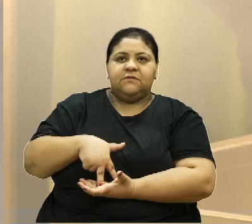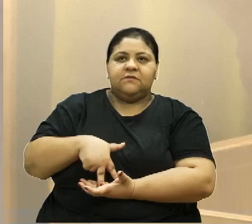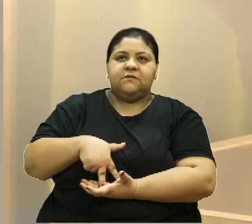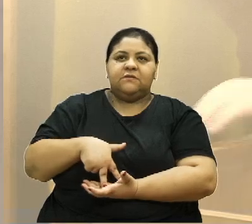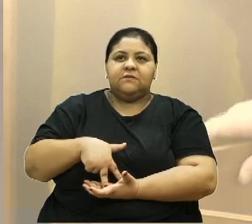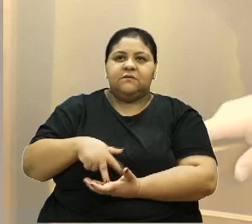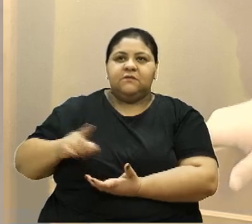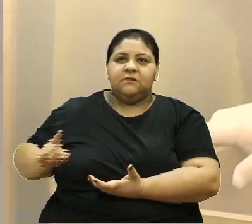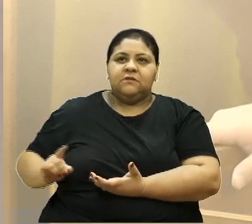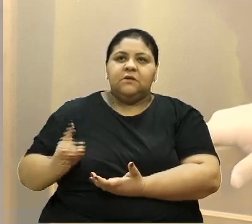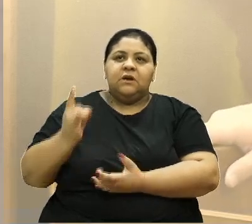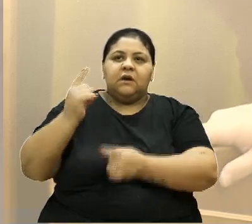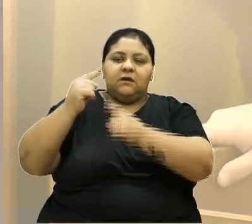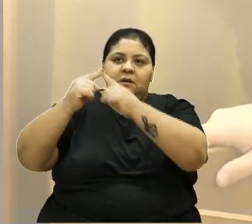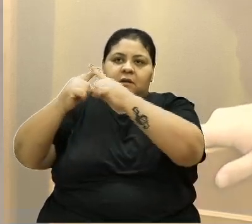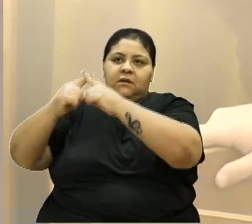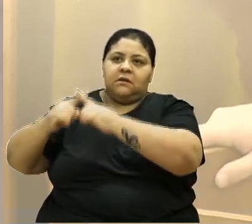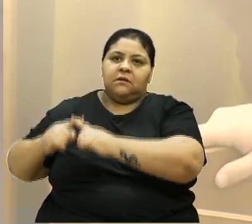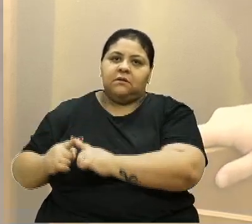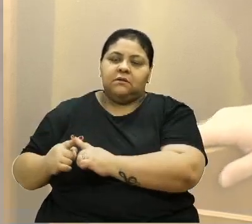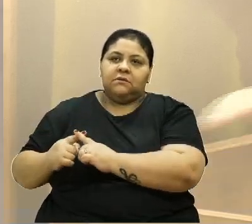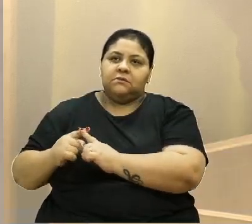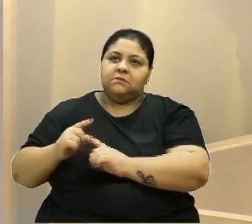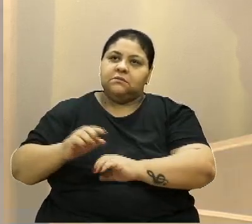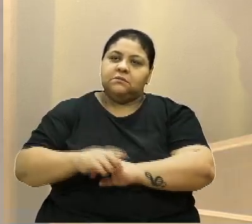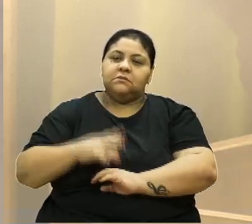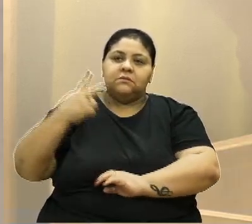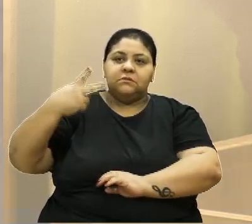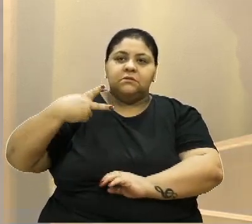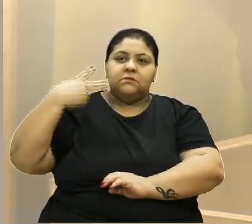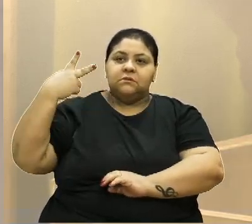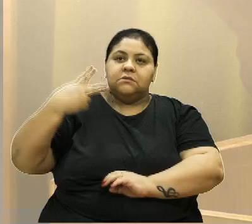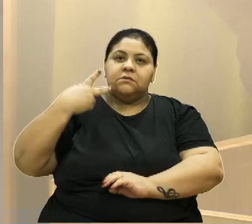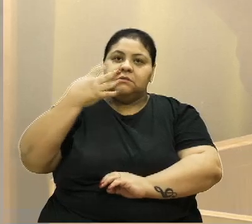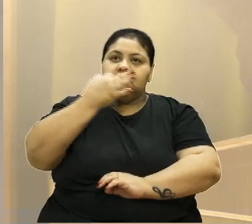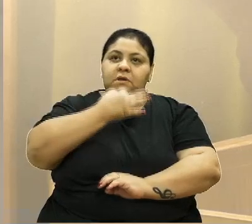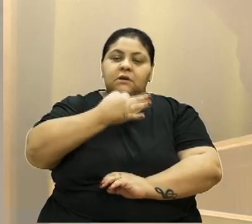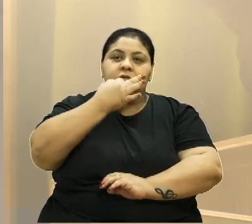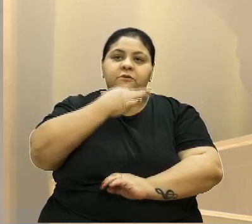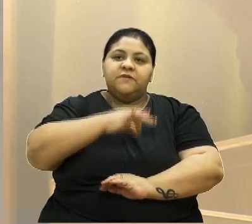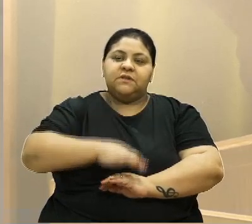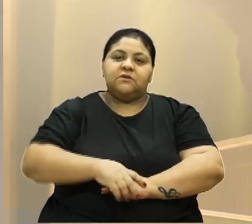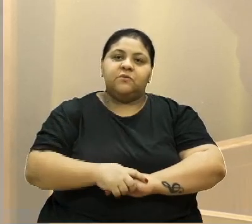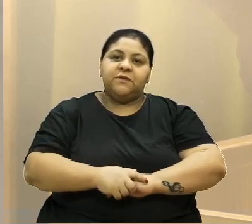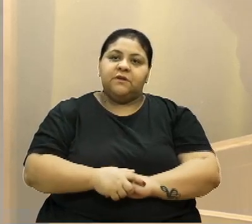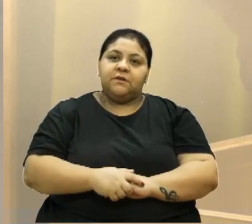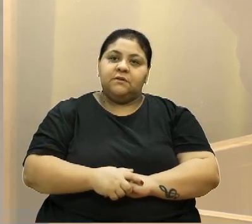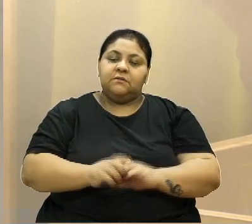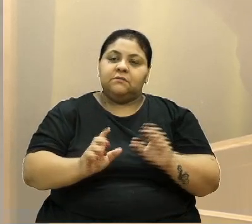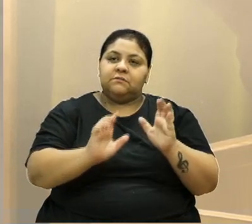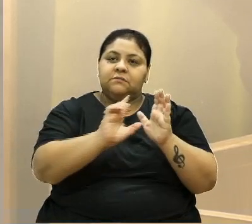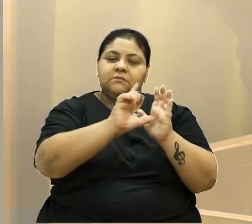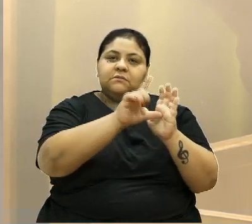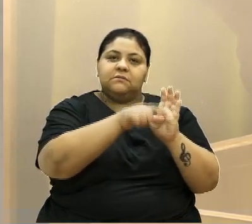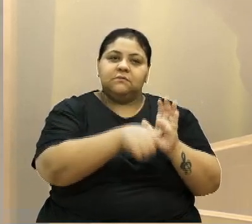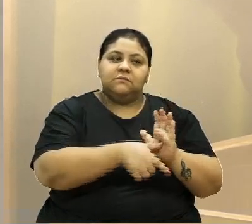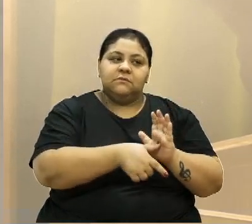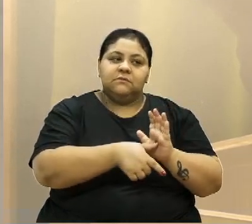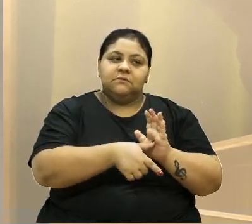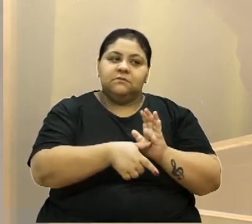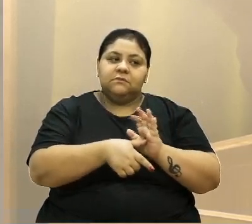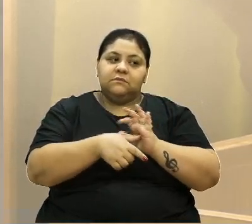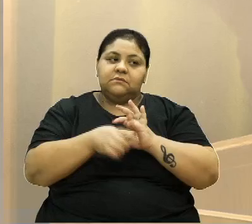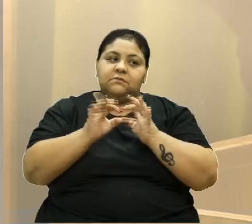pela última vez como vereador de Caxias, depois de longos